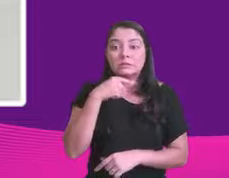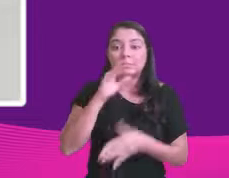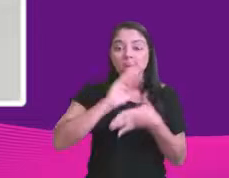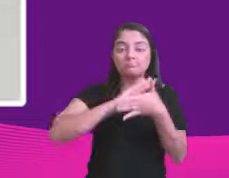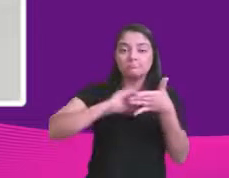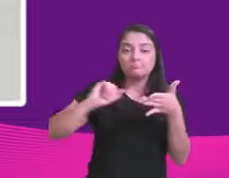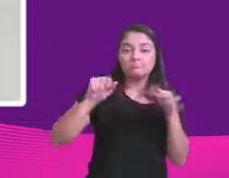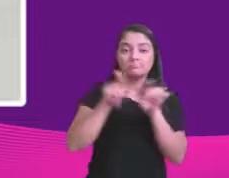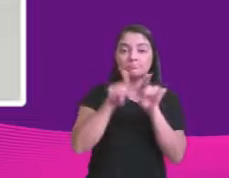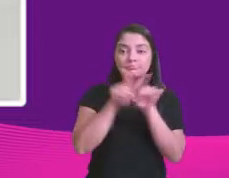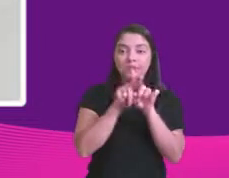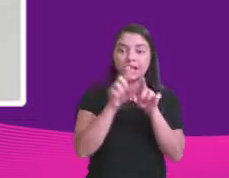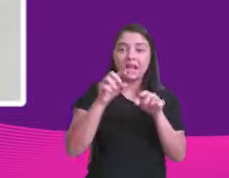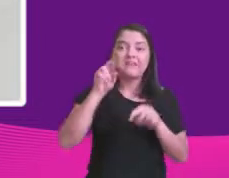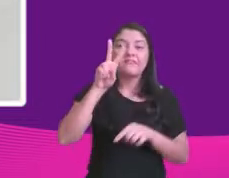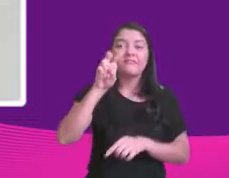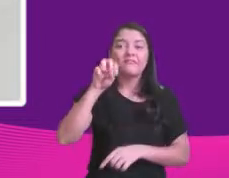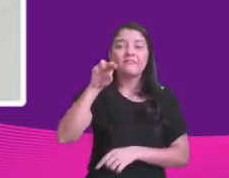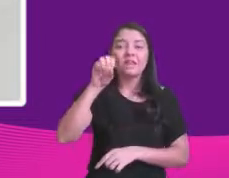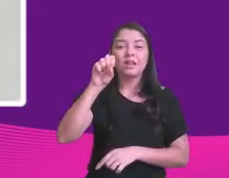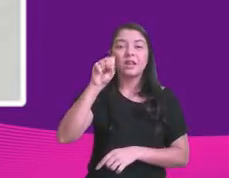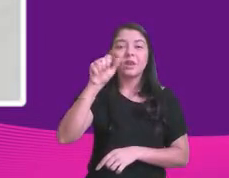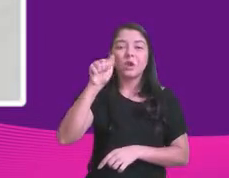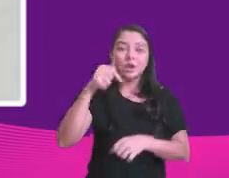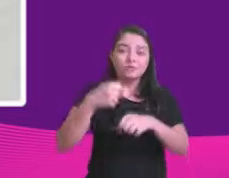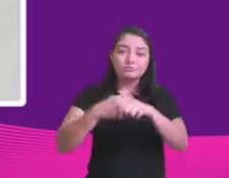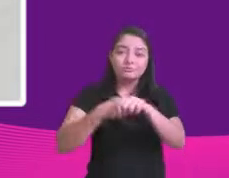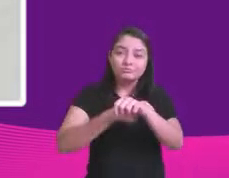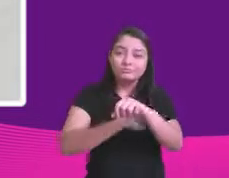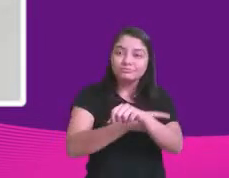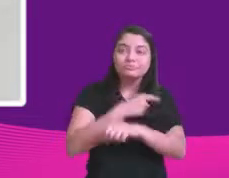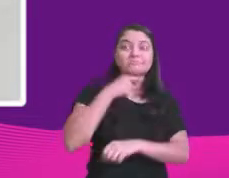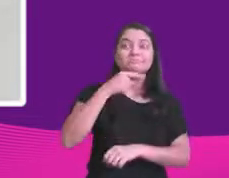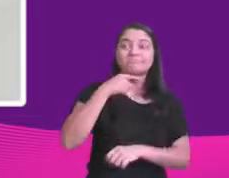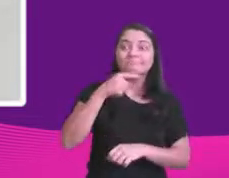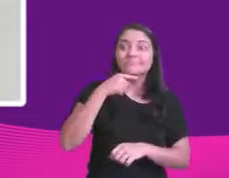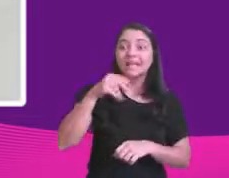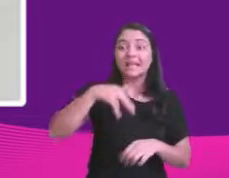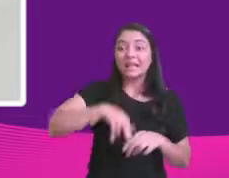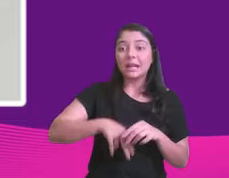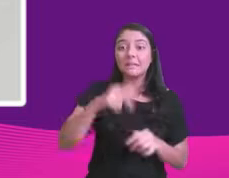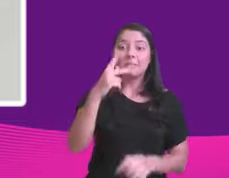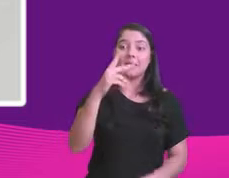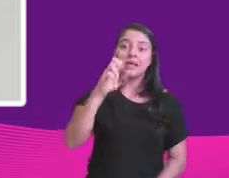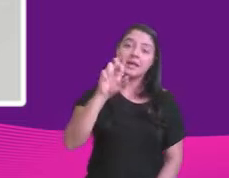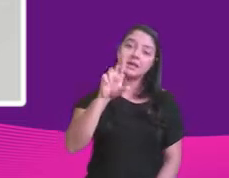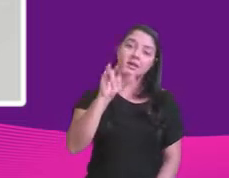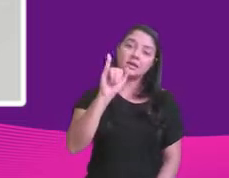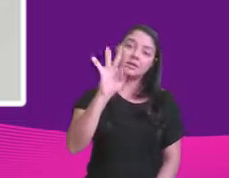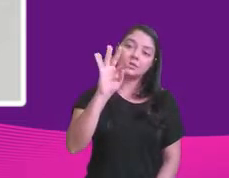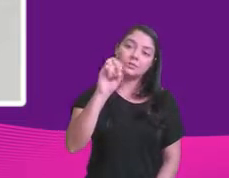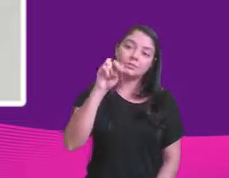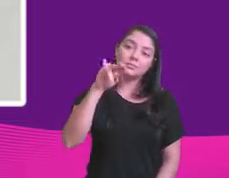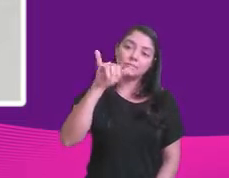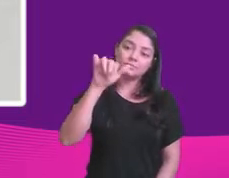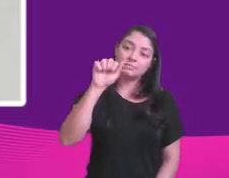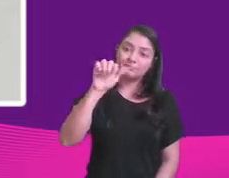infusão venosa para conseguir chegar a uma concentração intraperitoneal, quando se consegue fazer por via